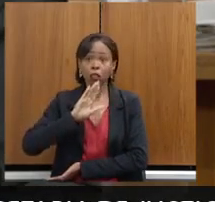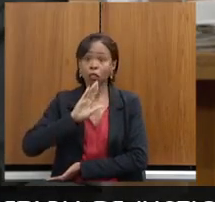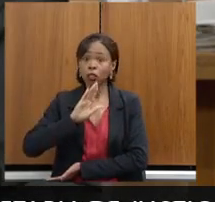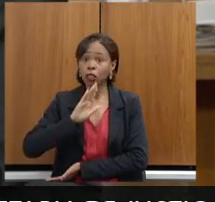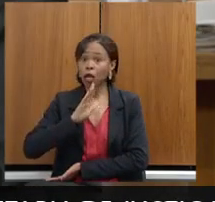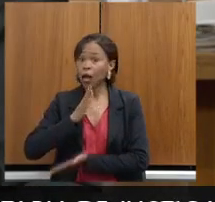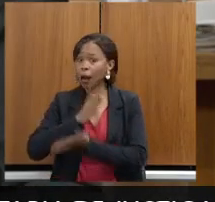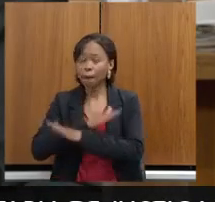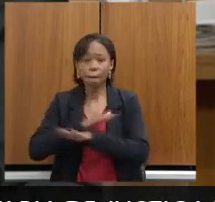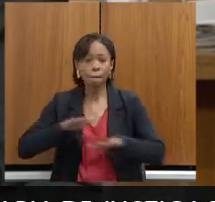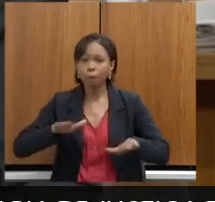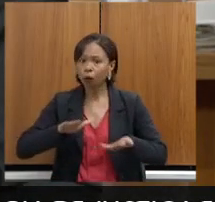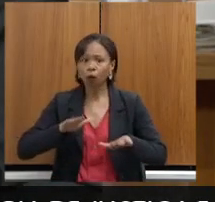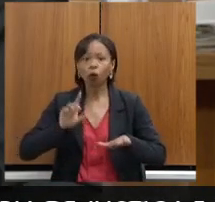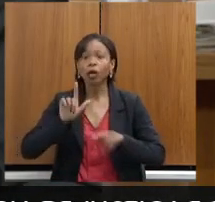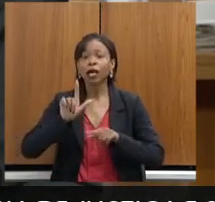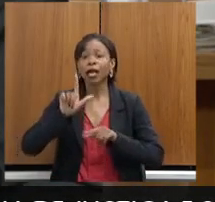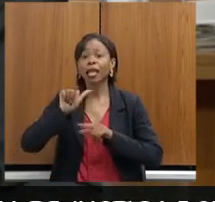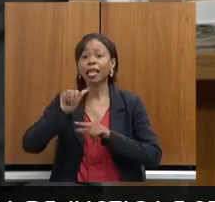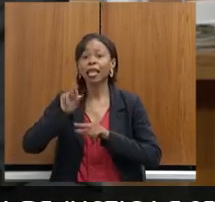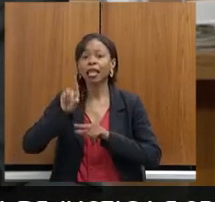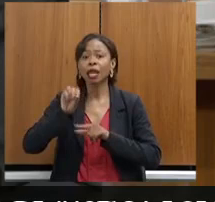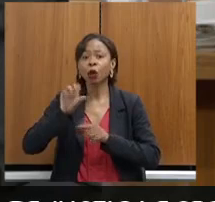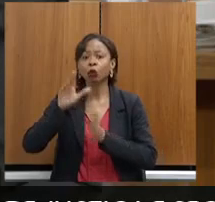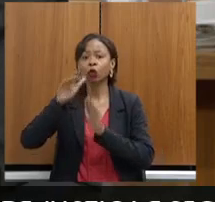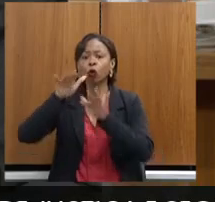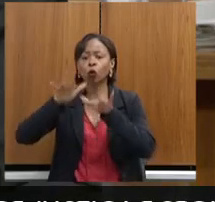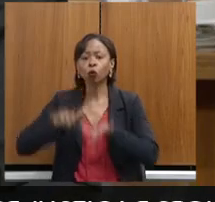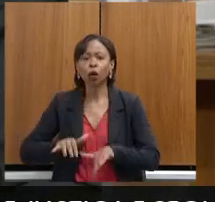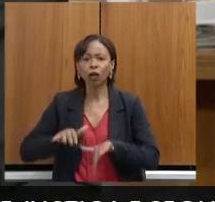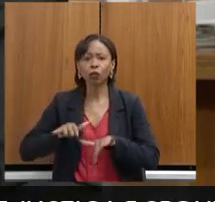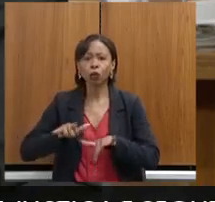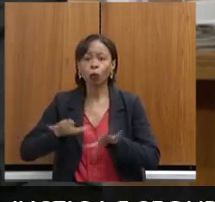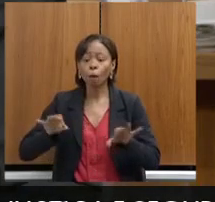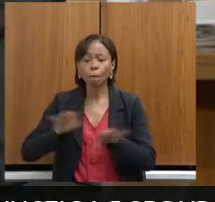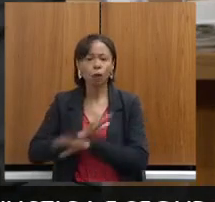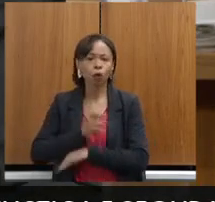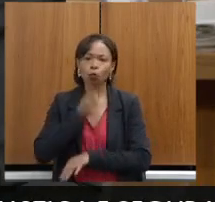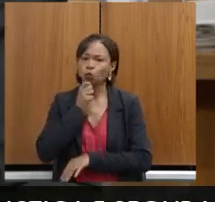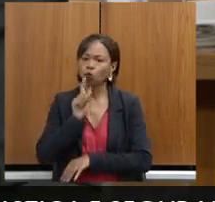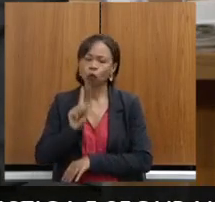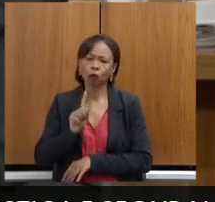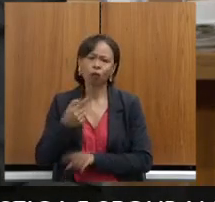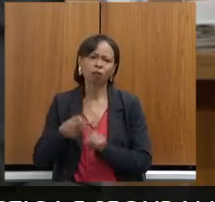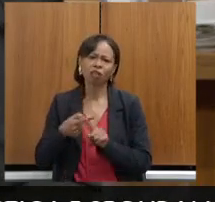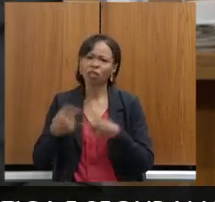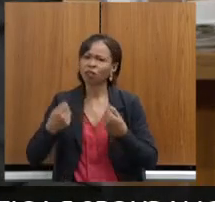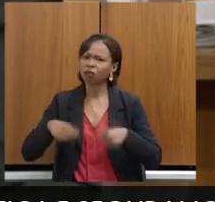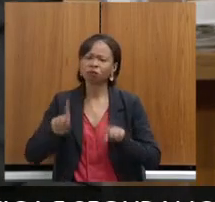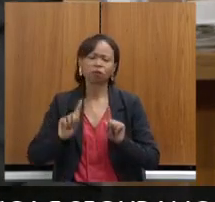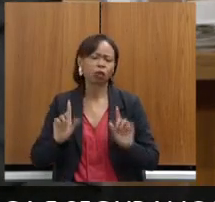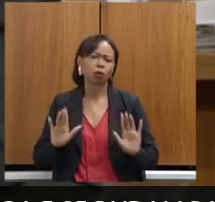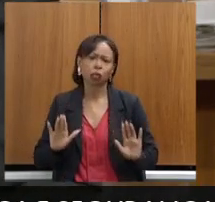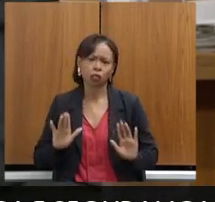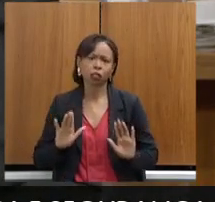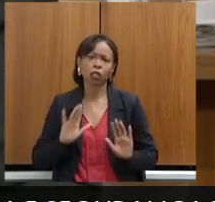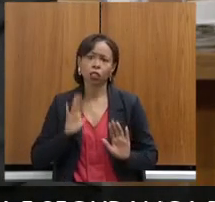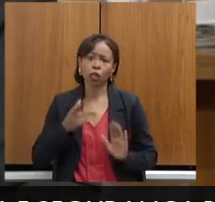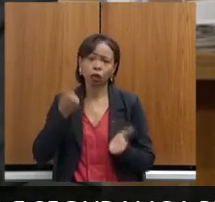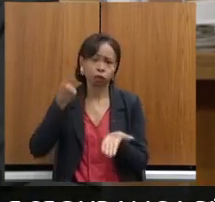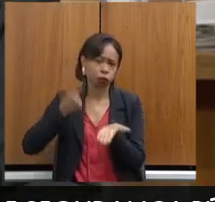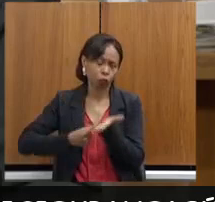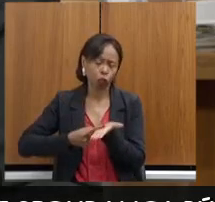fazemos mais os laudos definitivos por desnecessidade por definição